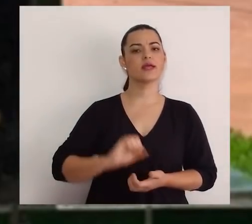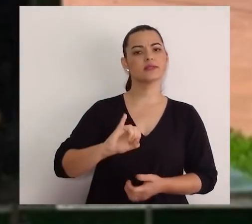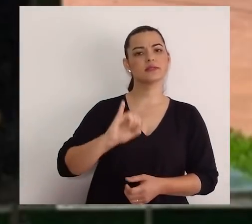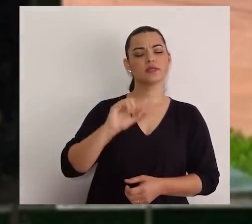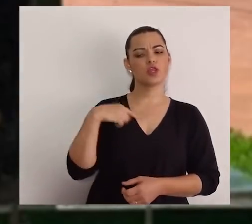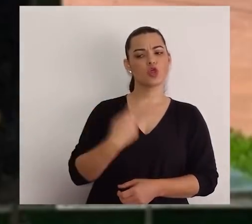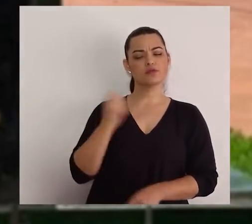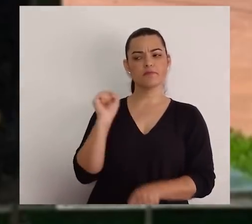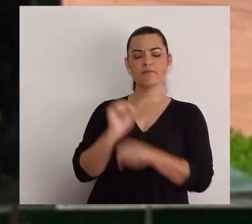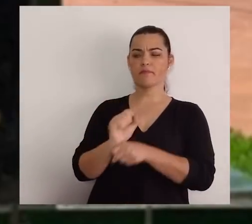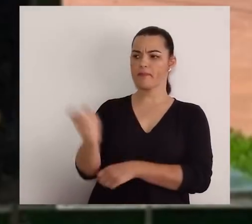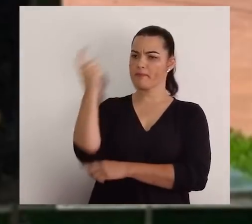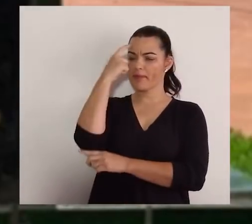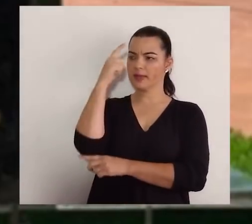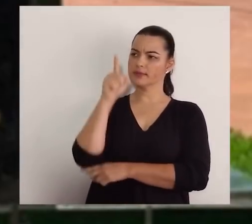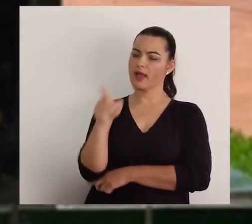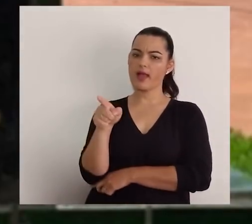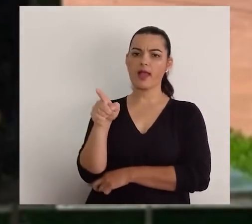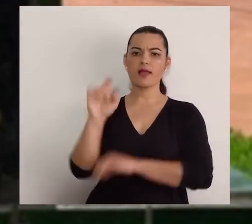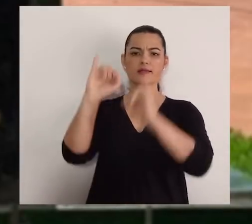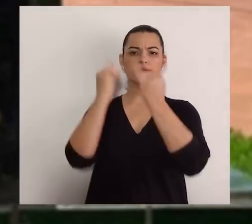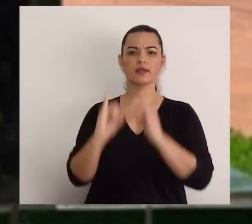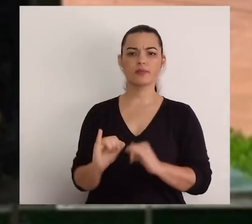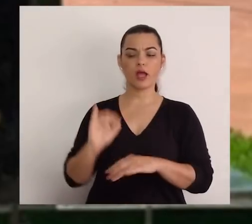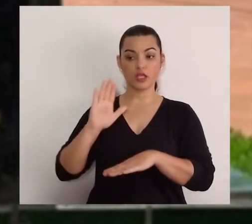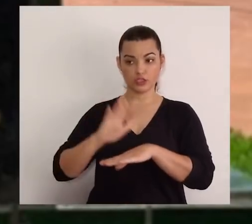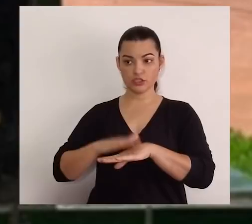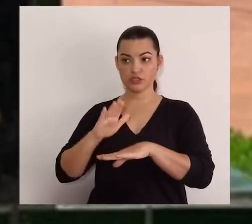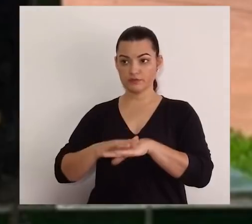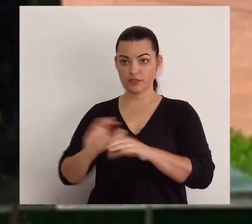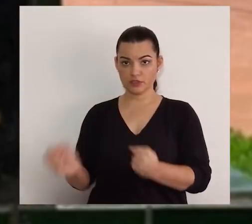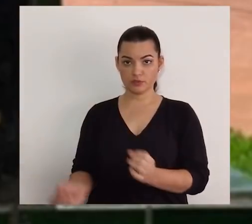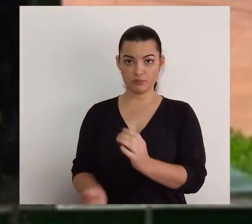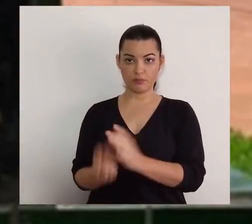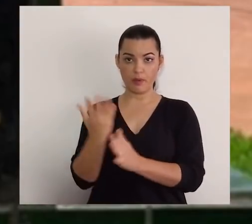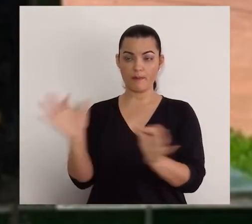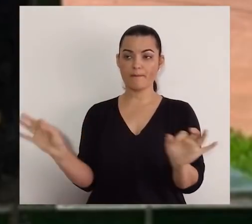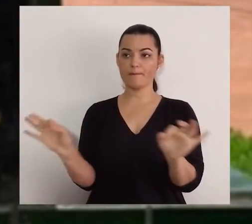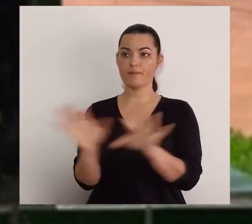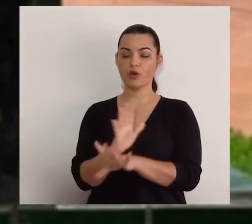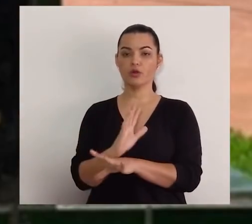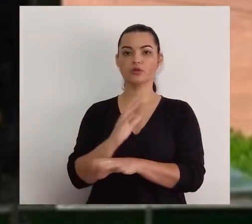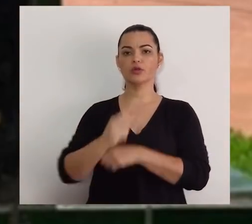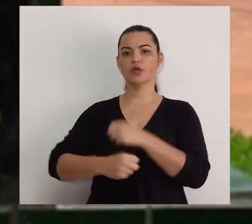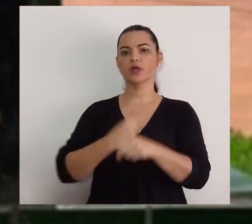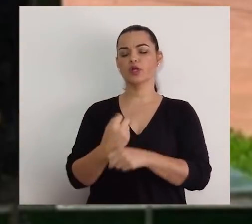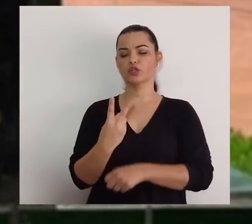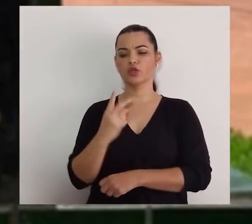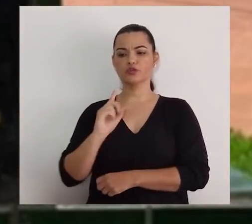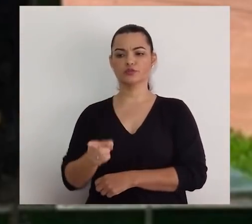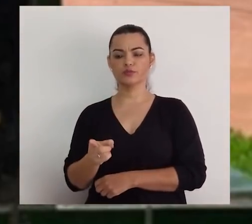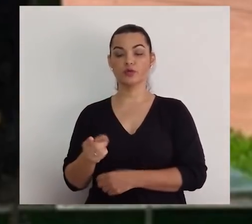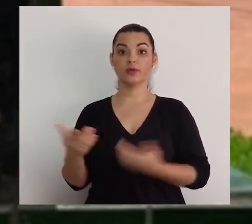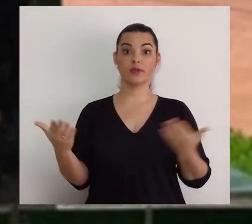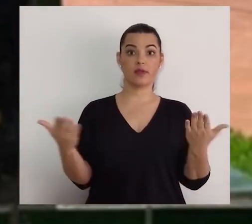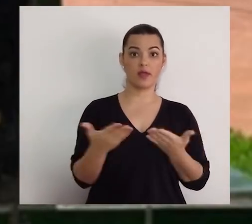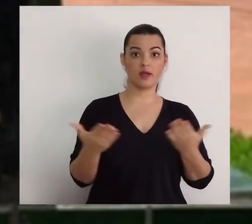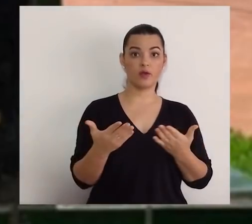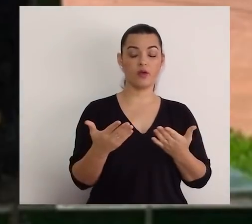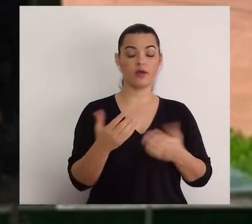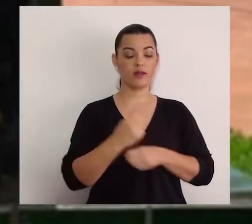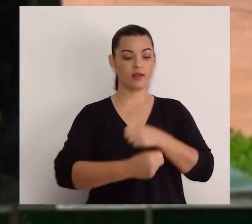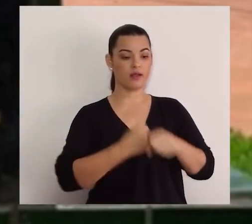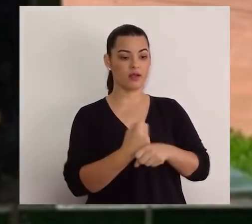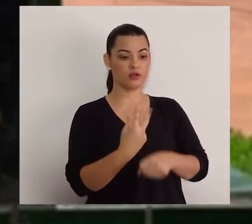esse monumento foi feito em 2000 e nós estamos no ano de 2021, quantos anos esse